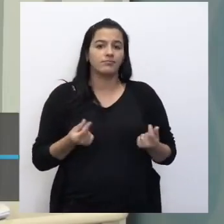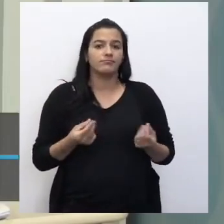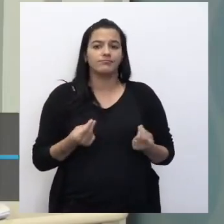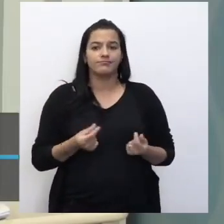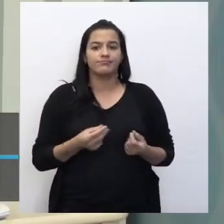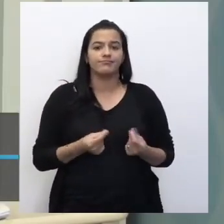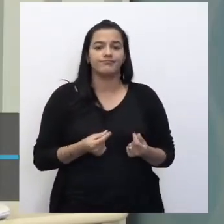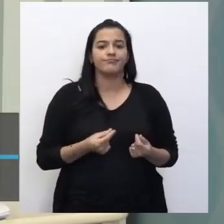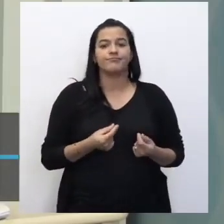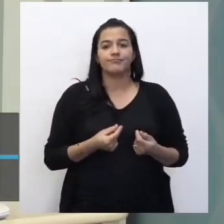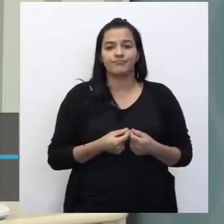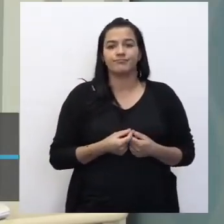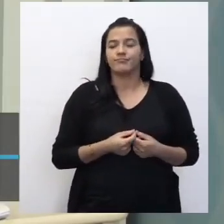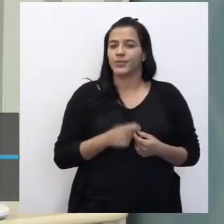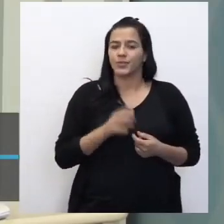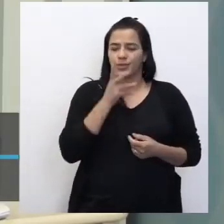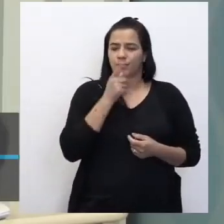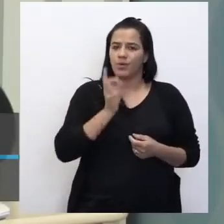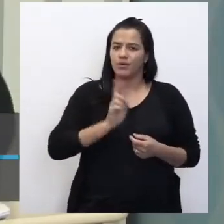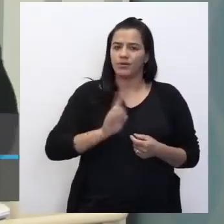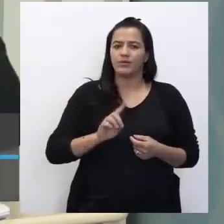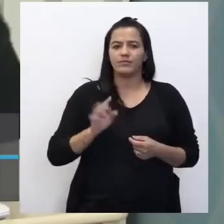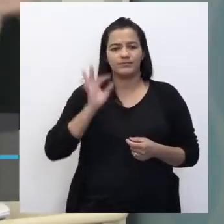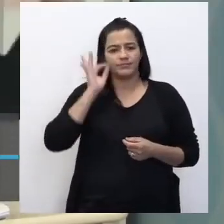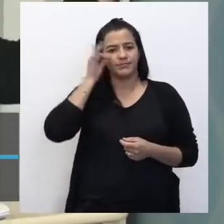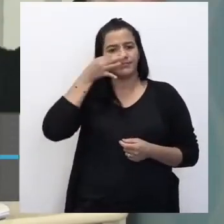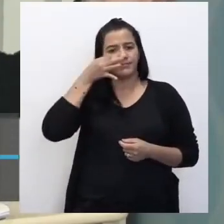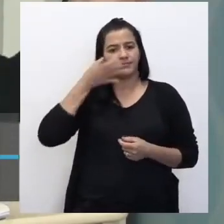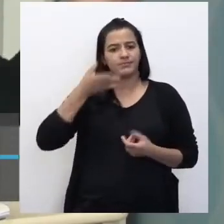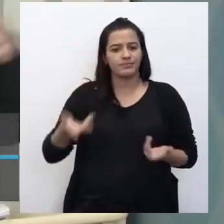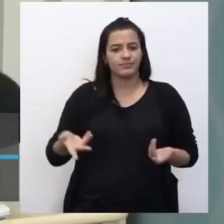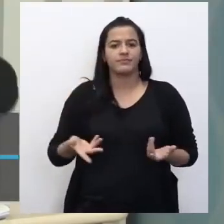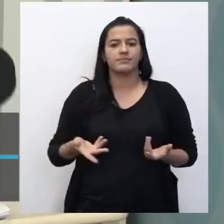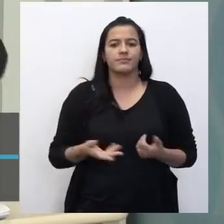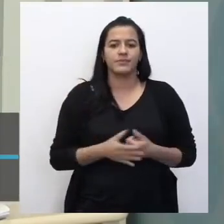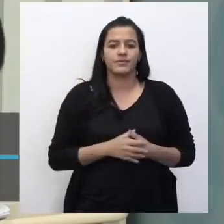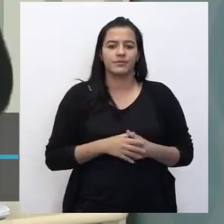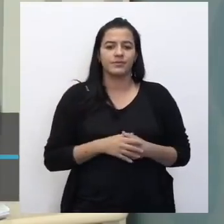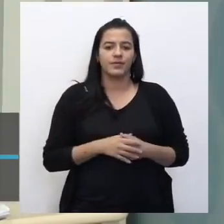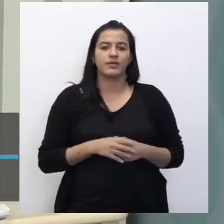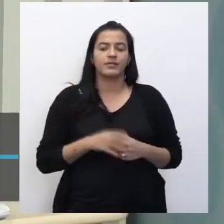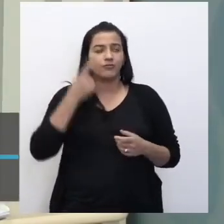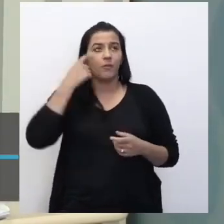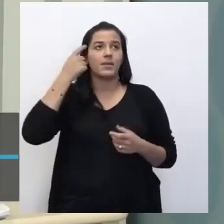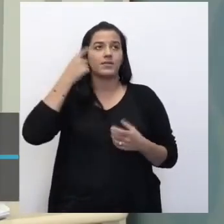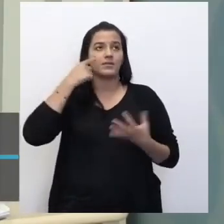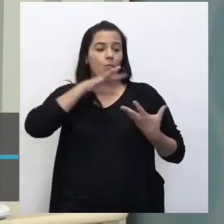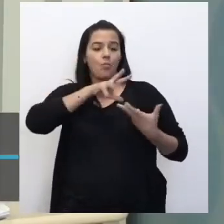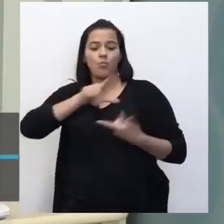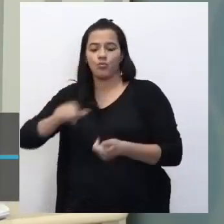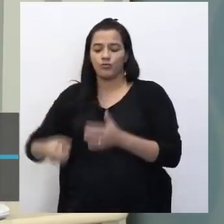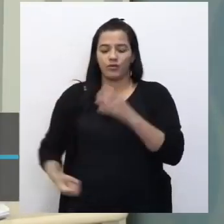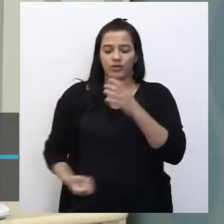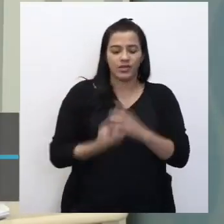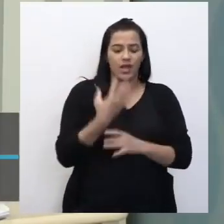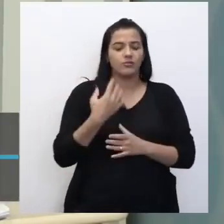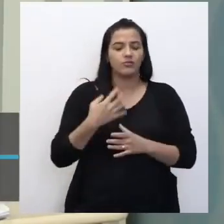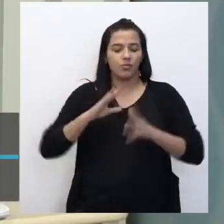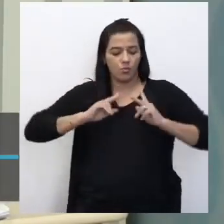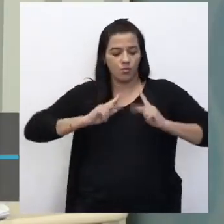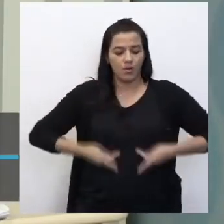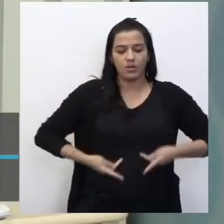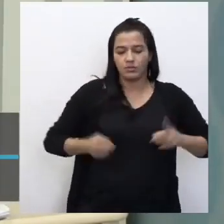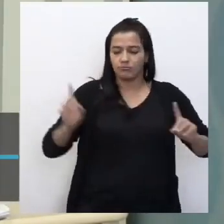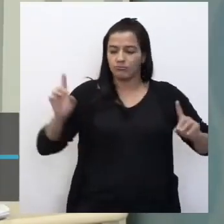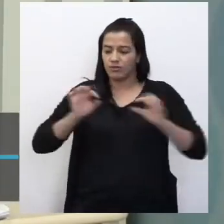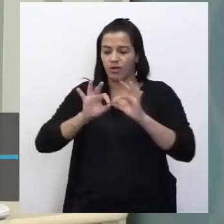se a gente considerar o tempo da Terra já antes da humanidade, aí realmente, né? Então, assim,